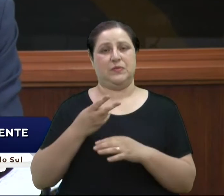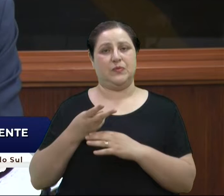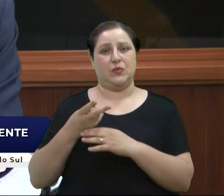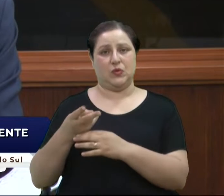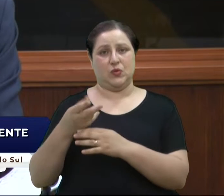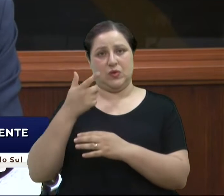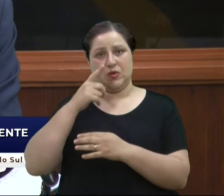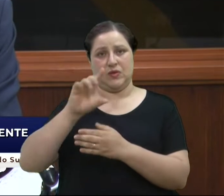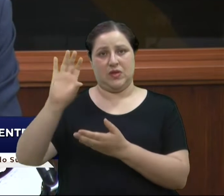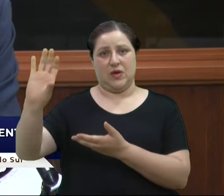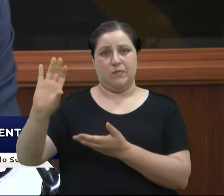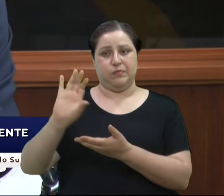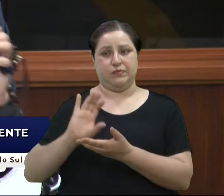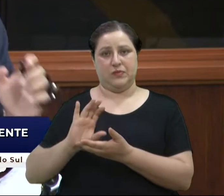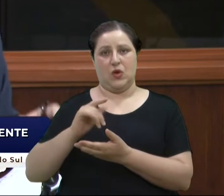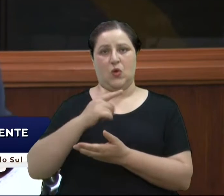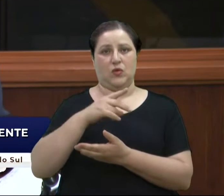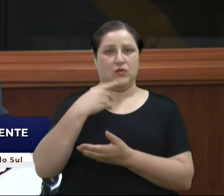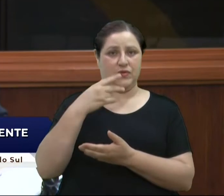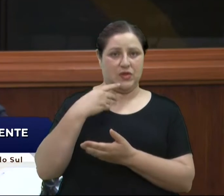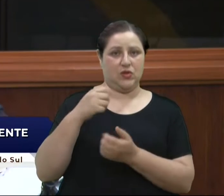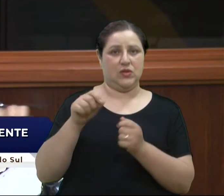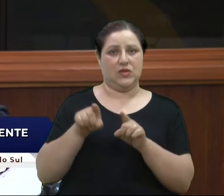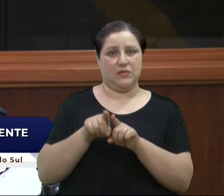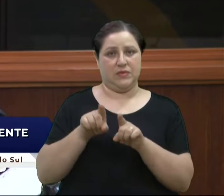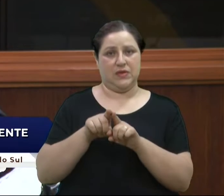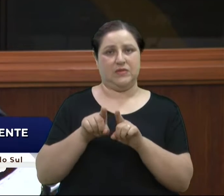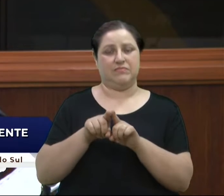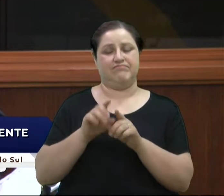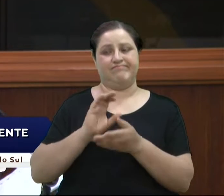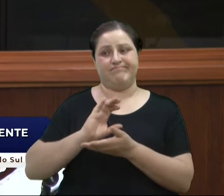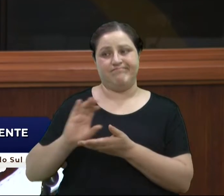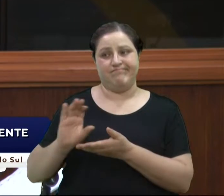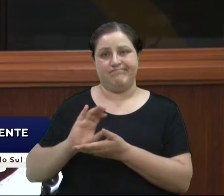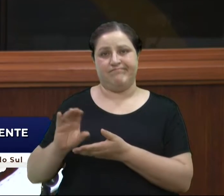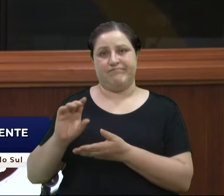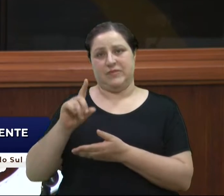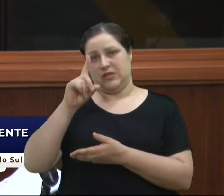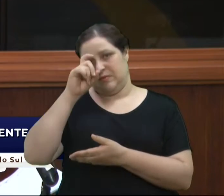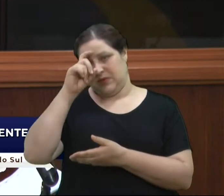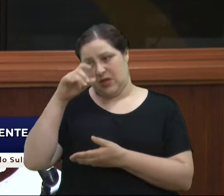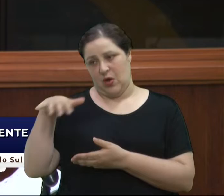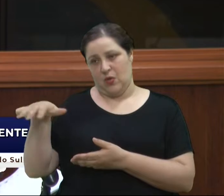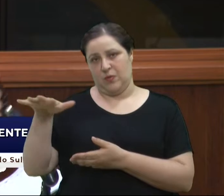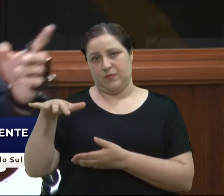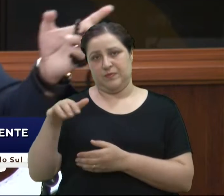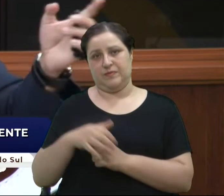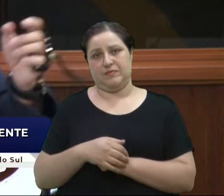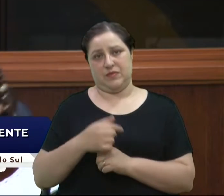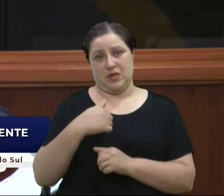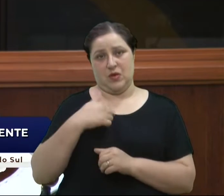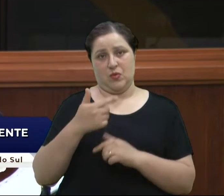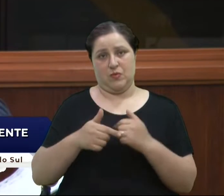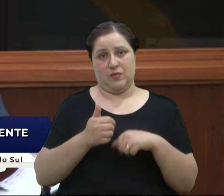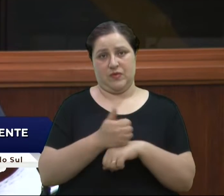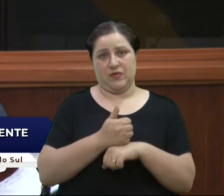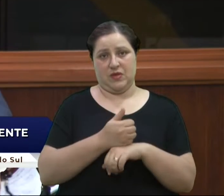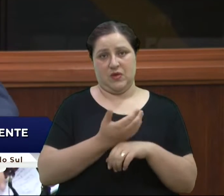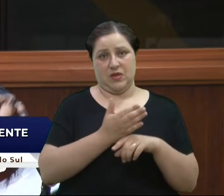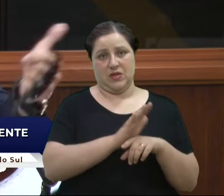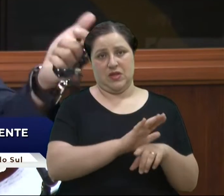vereadores também, para esses hospitais. E eu, como assistente social e um líder comunitário, até a semana